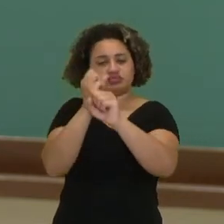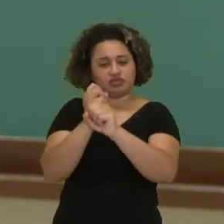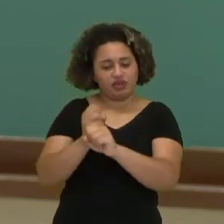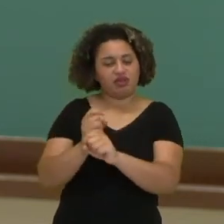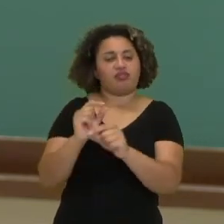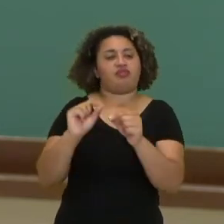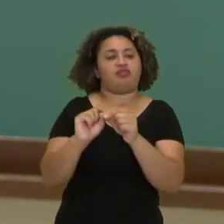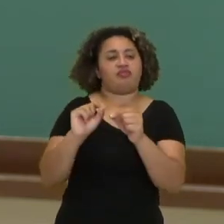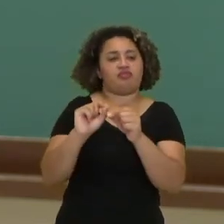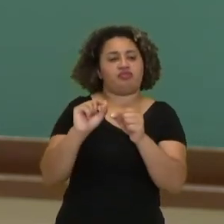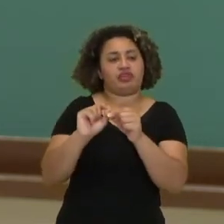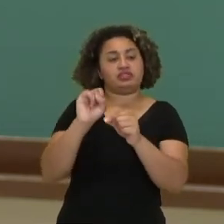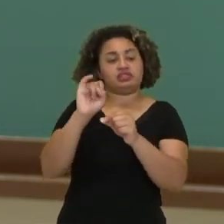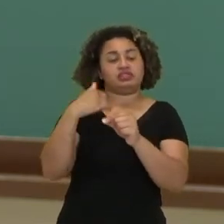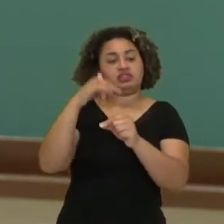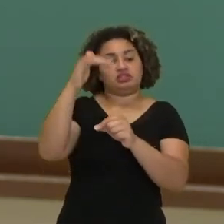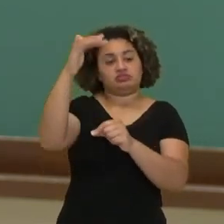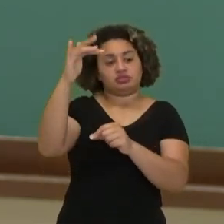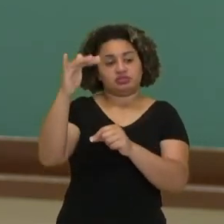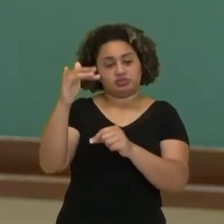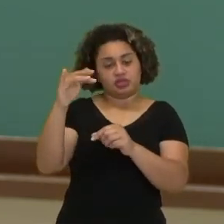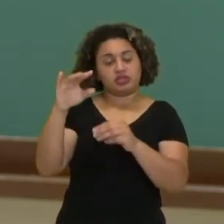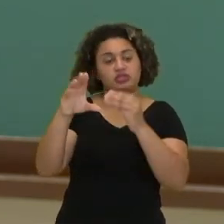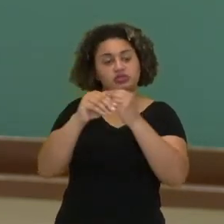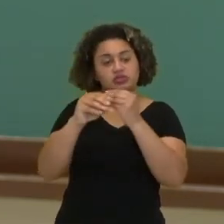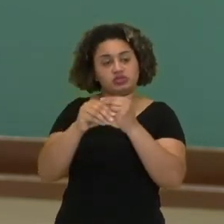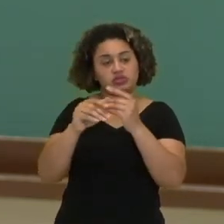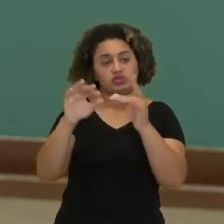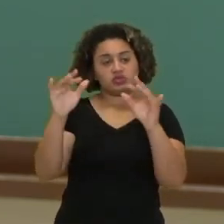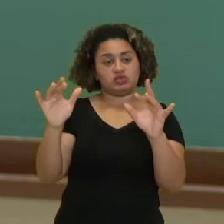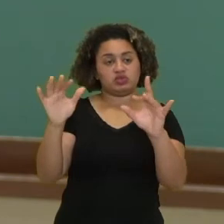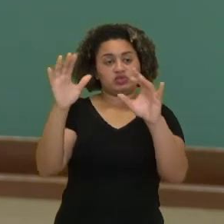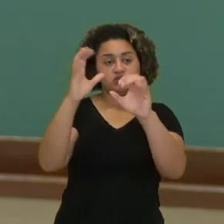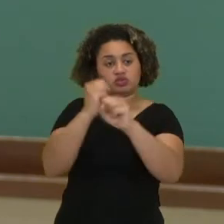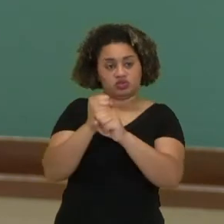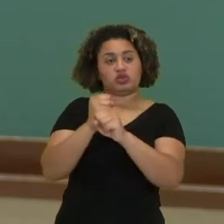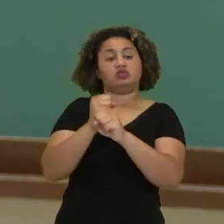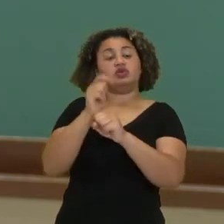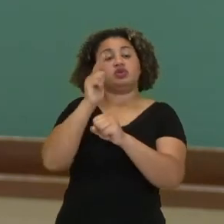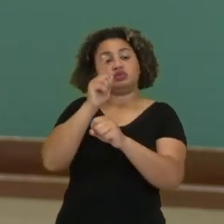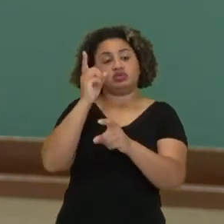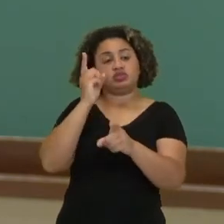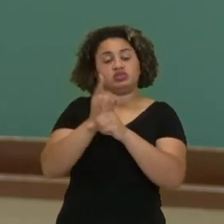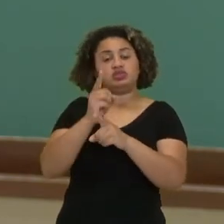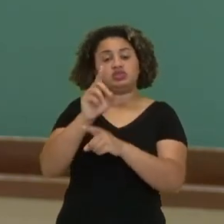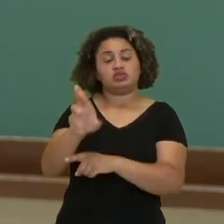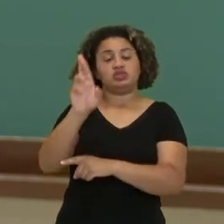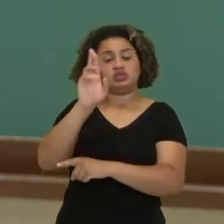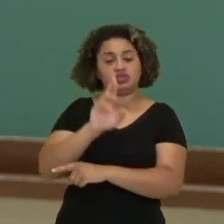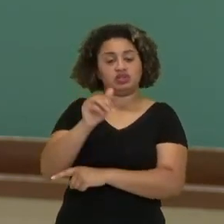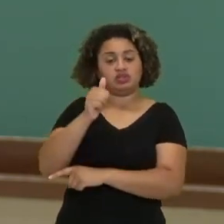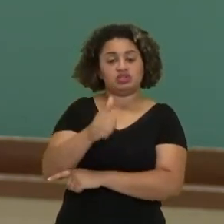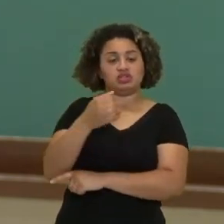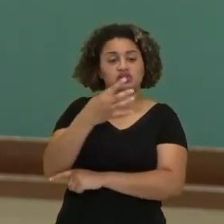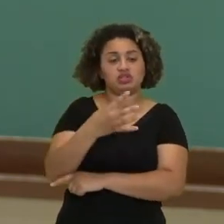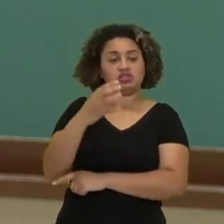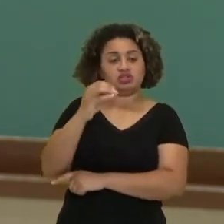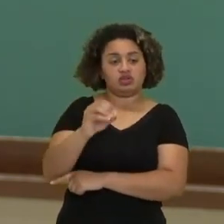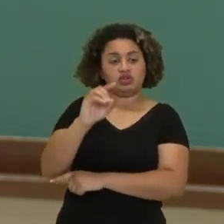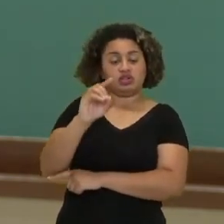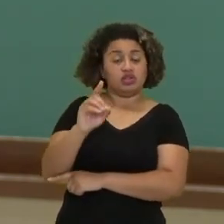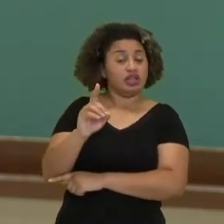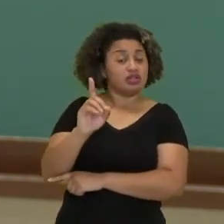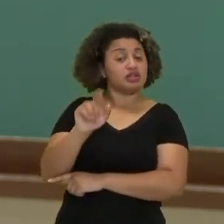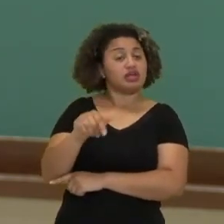140 litros é o total de gastos de uma casa por dia, o total que uma casa,